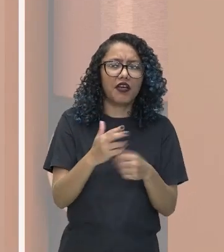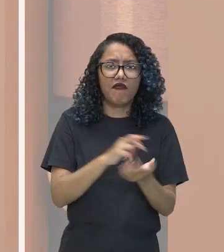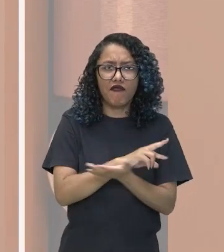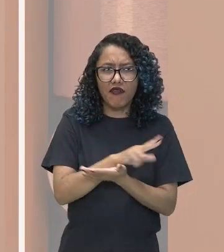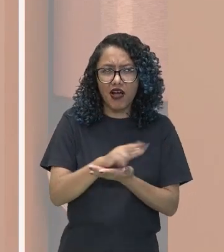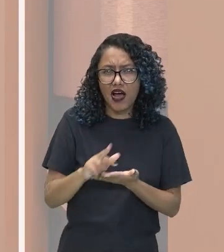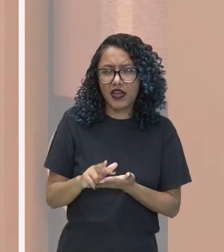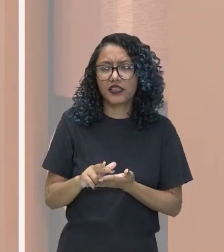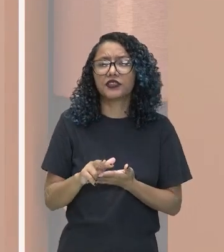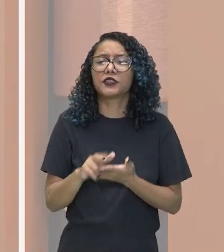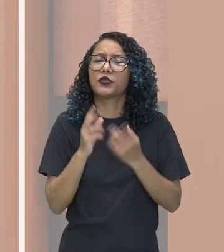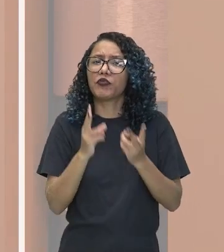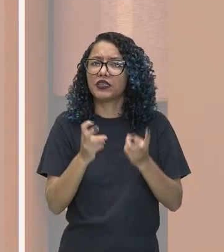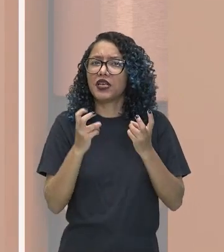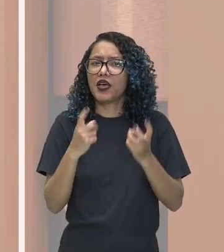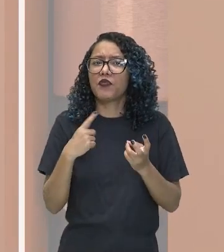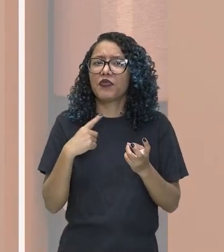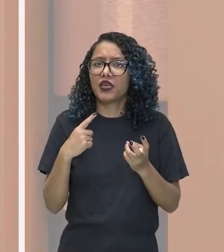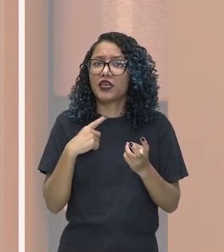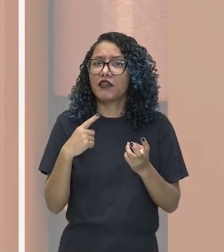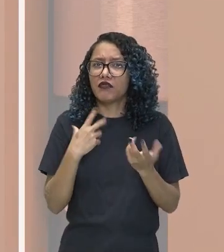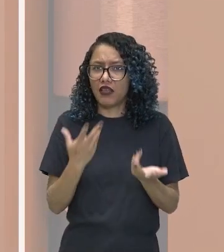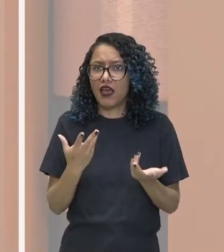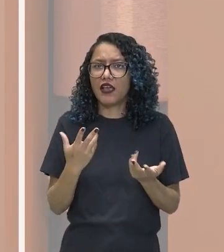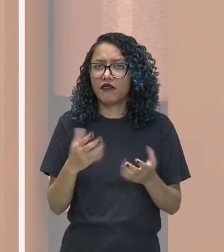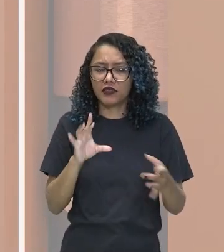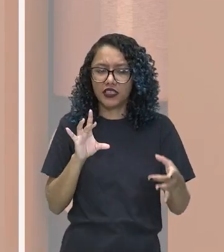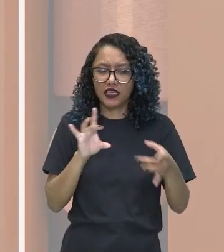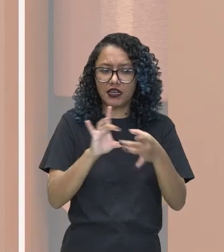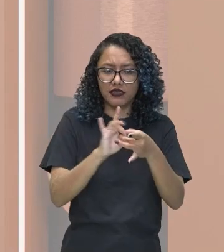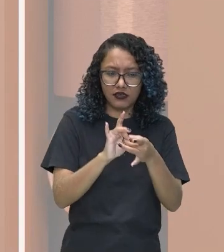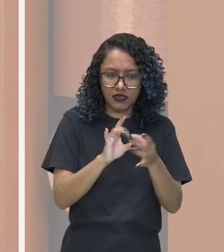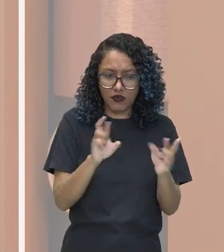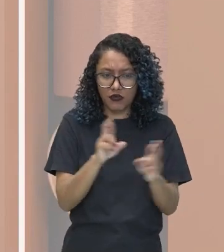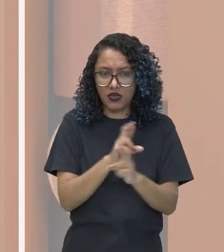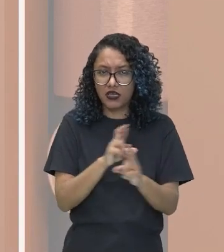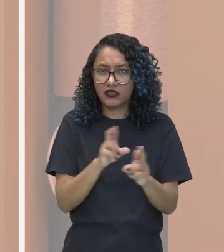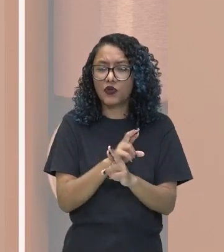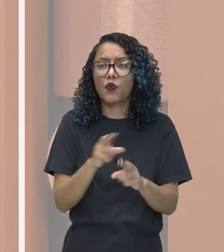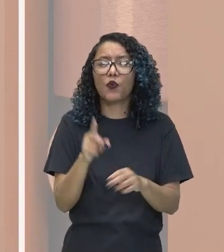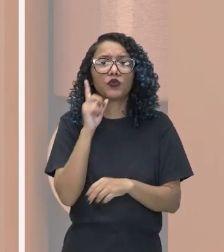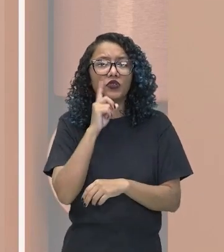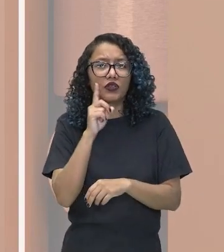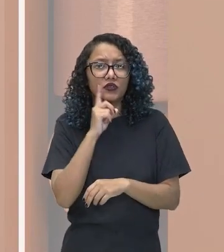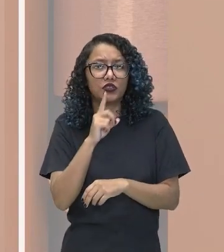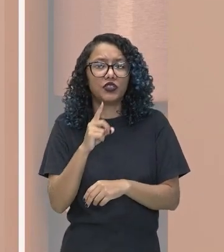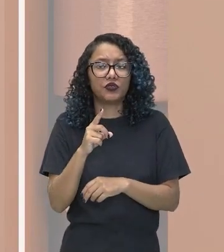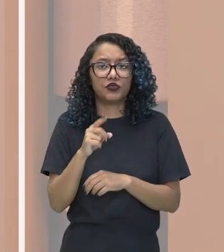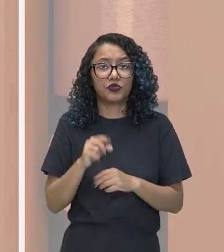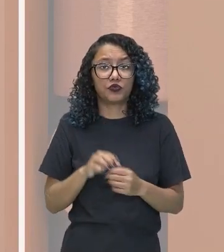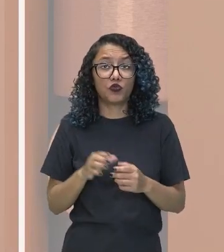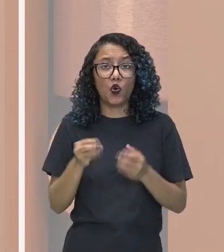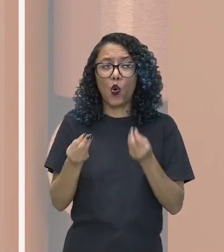ali uma relação terrestre com os Estados Unidos. E ele vai ser um dos principais